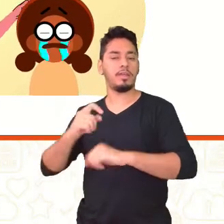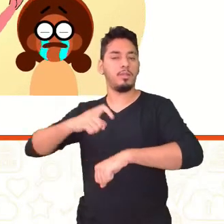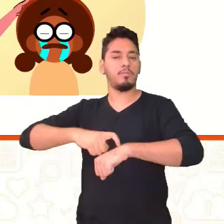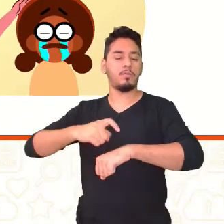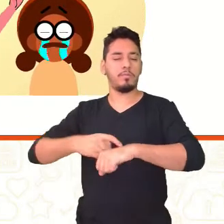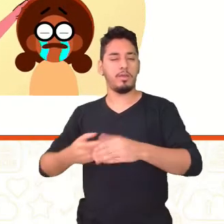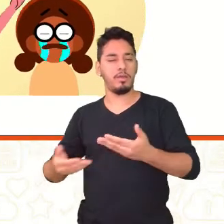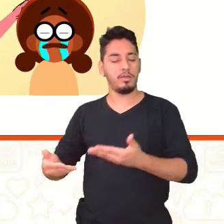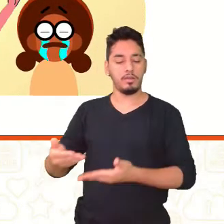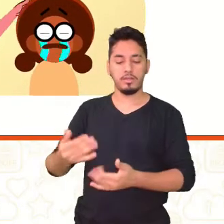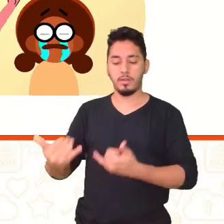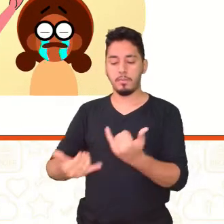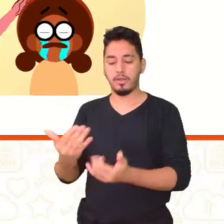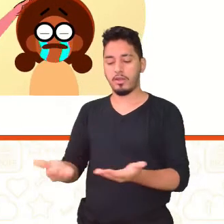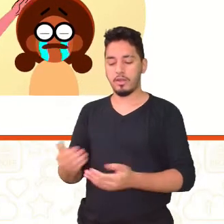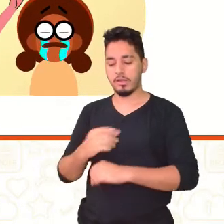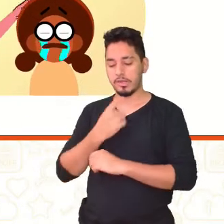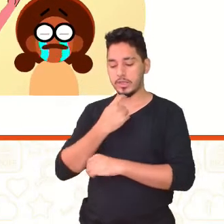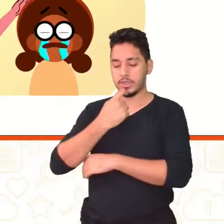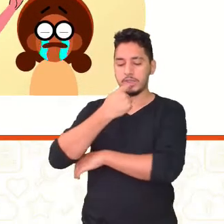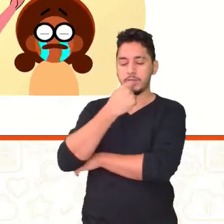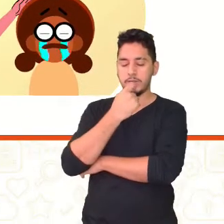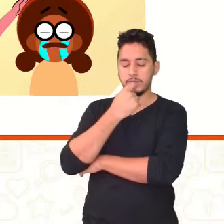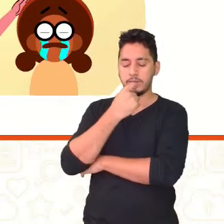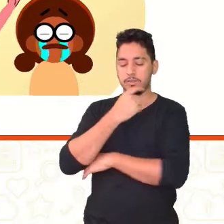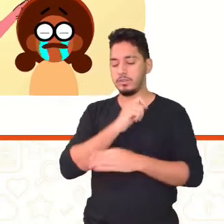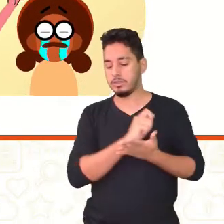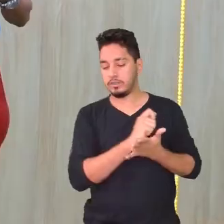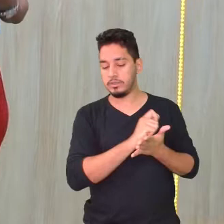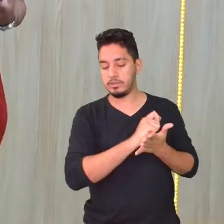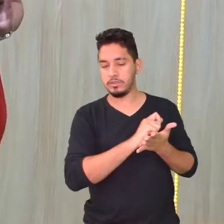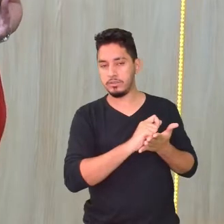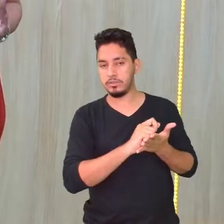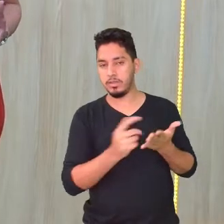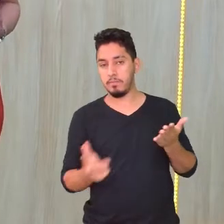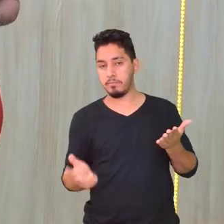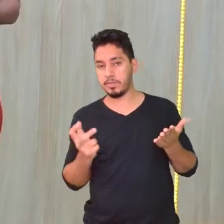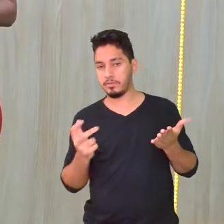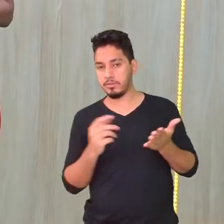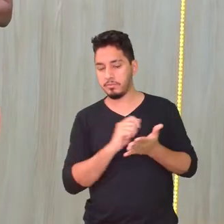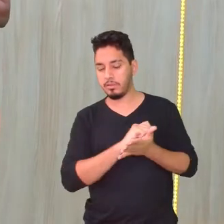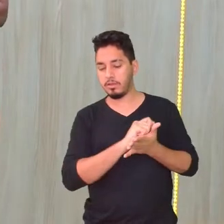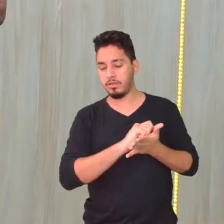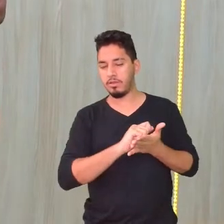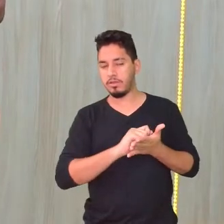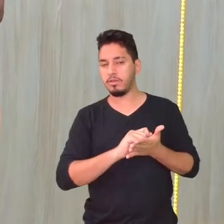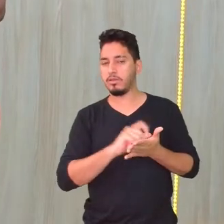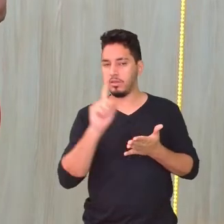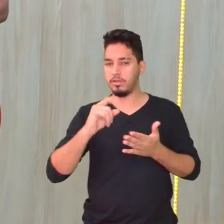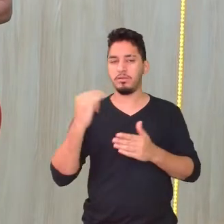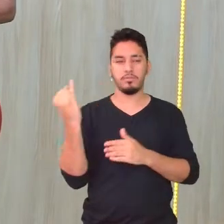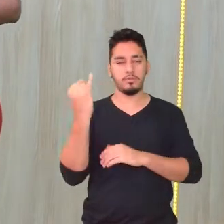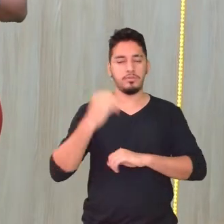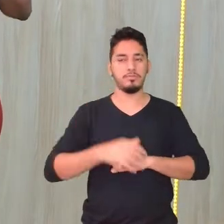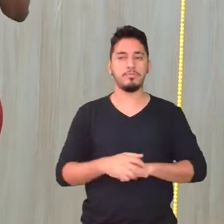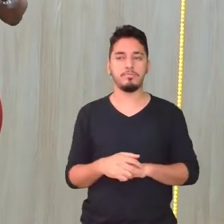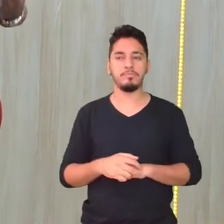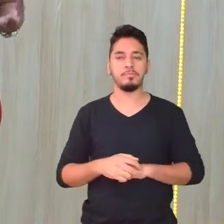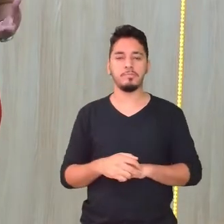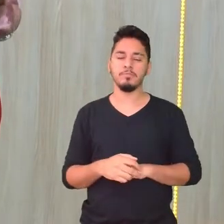da interação, e a gente precisa perceber isso através das respostas comportamentais, e é um aspecto muito importante.